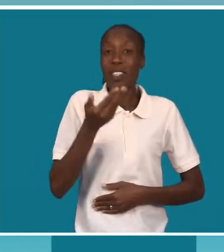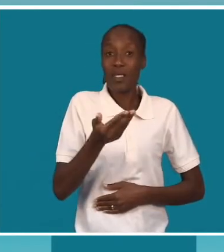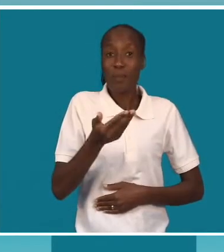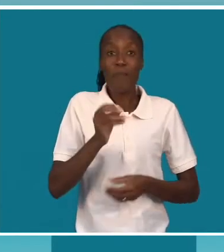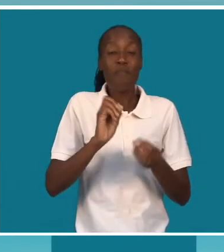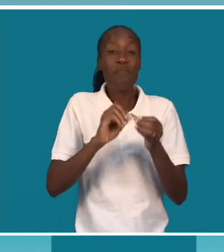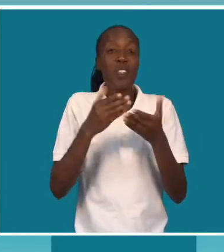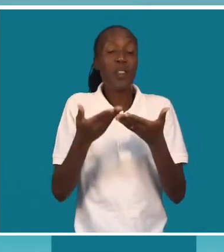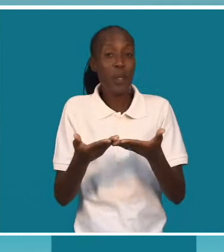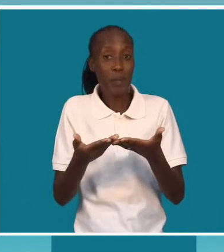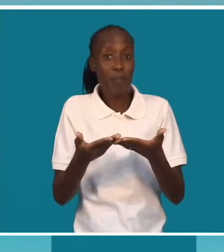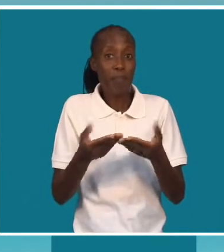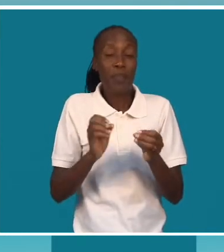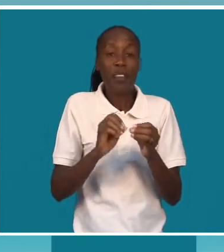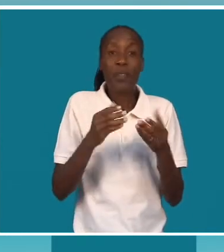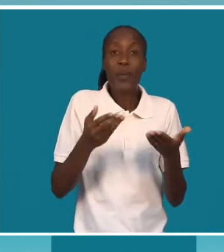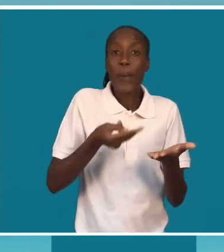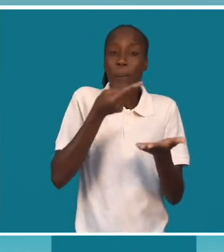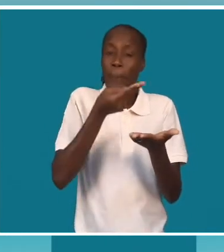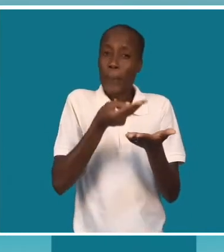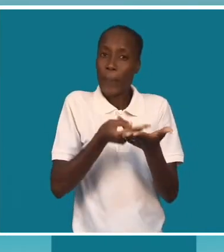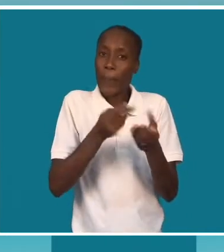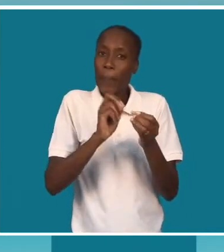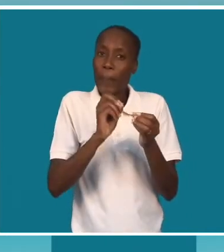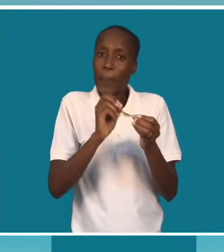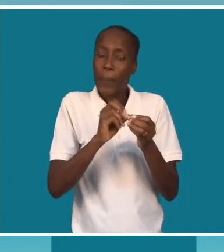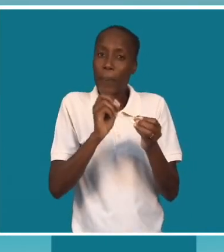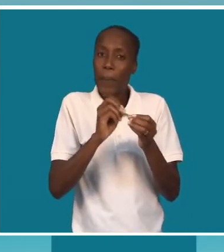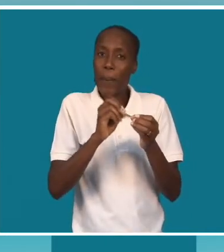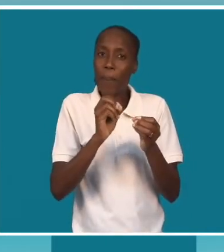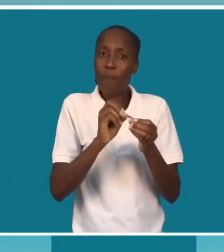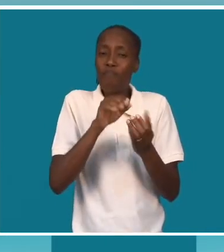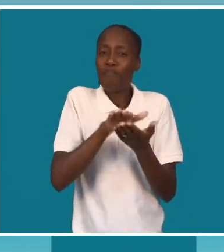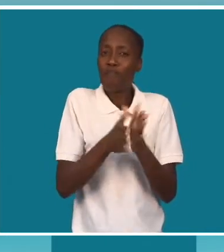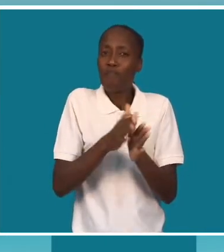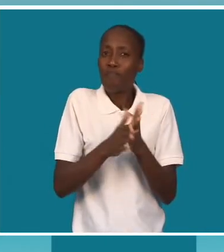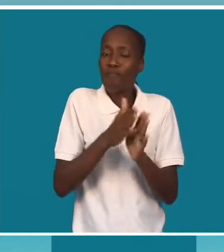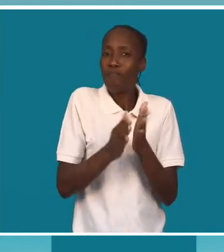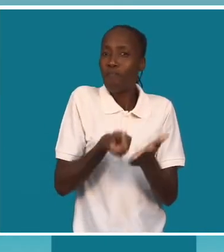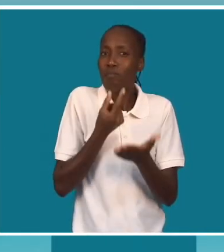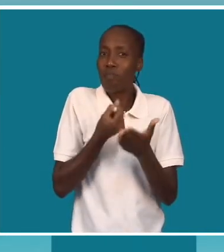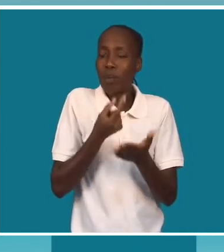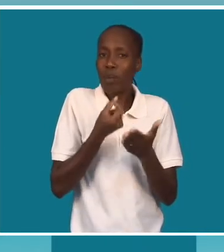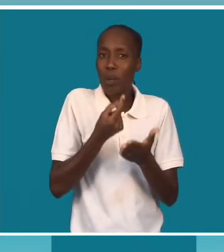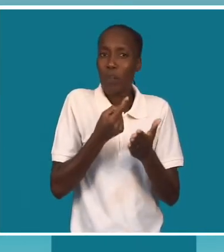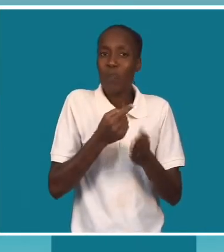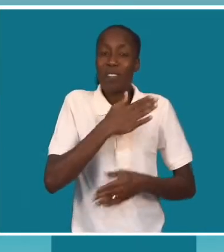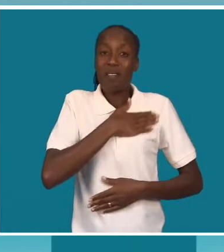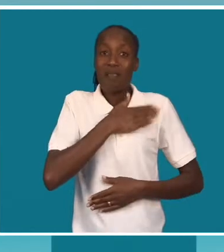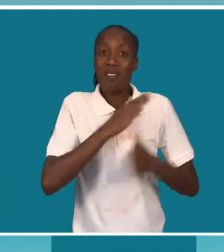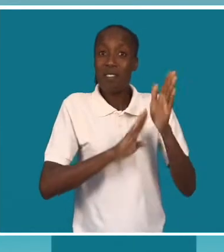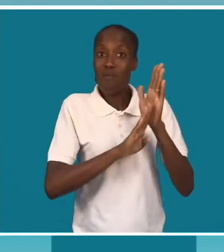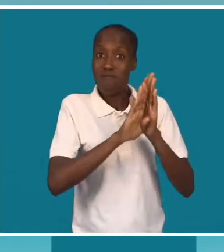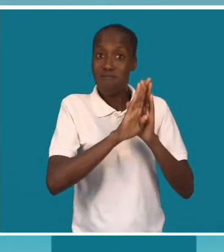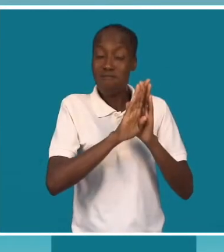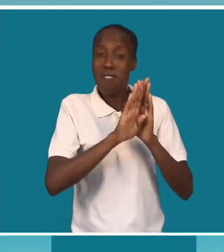daí, fiquei a apanhar o tratamento da tensão alta até baixar.